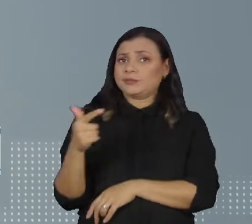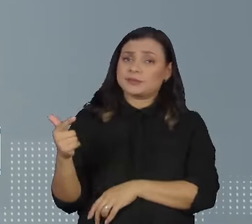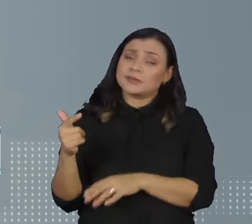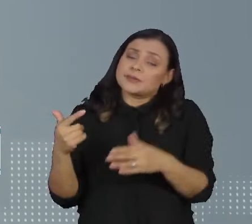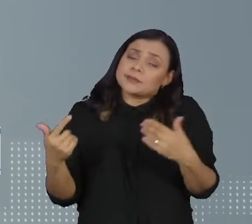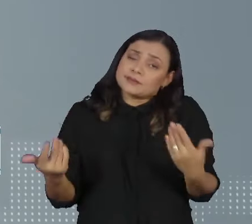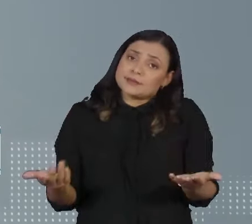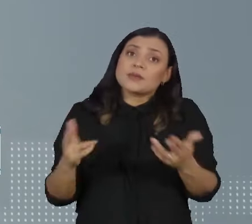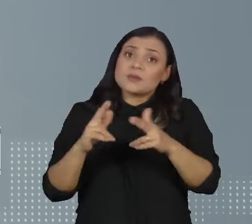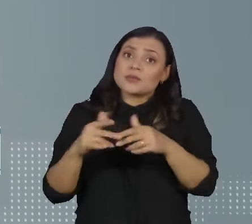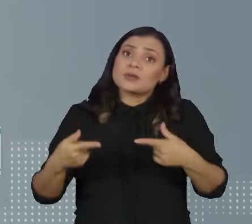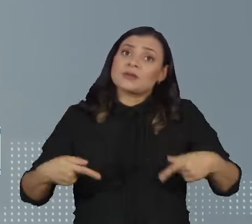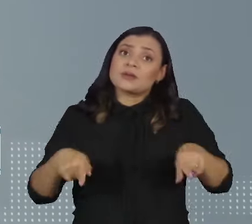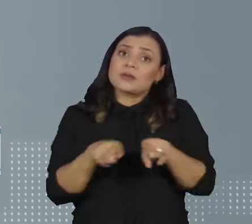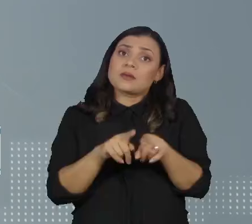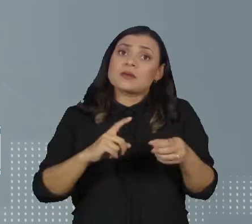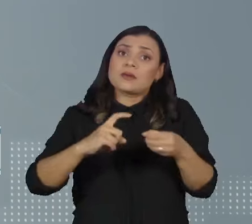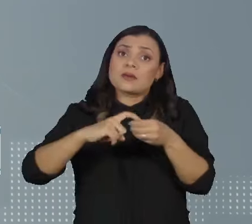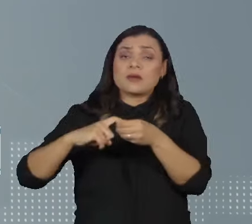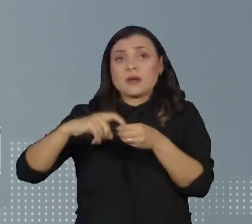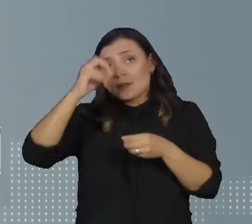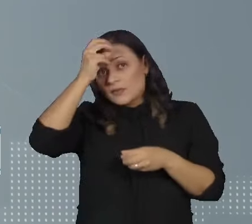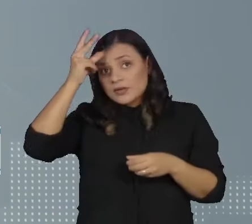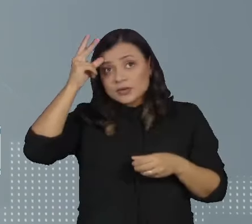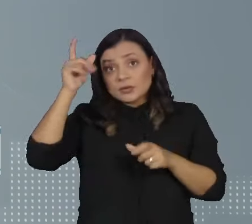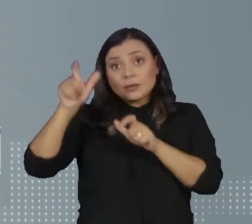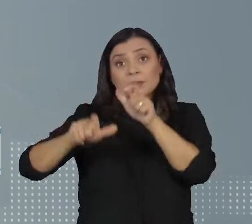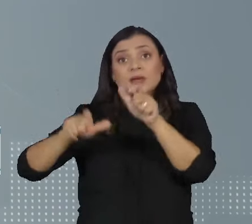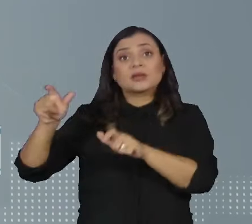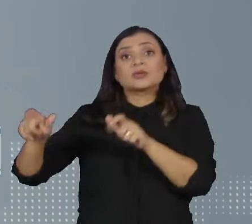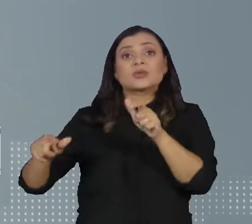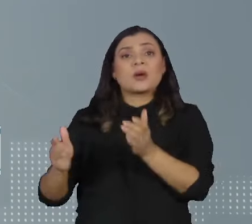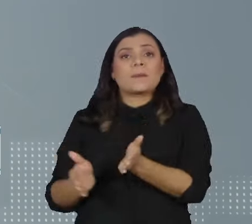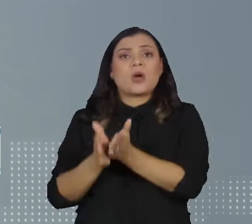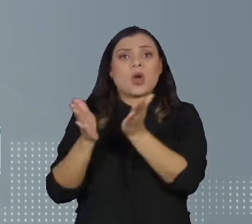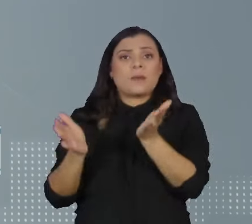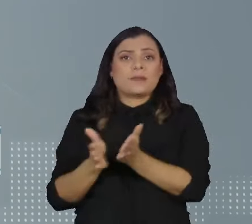assim, a Rede Garoa é conveniada da prefeitura para abrigar pessoas em vulnerabilidade.